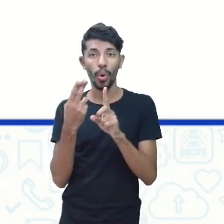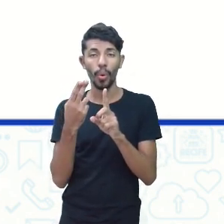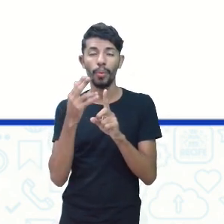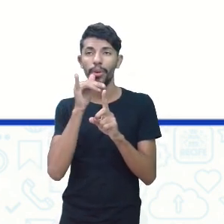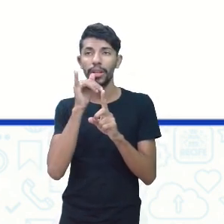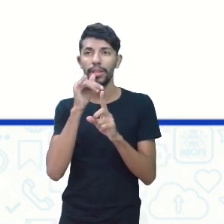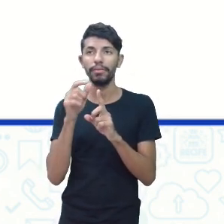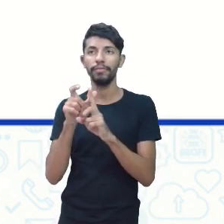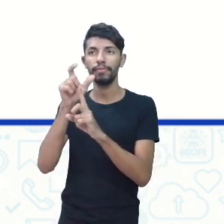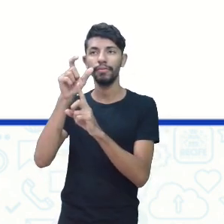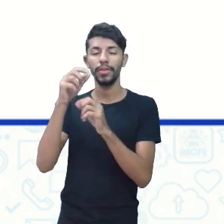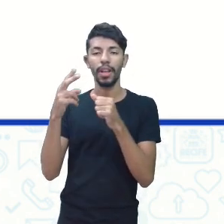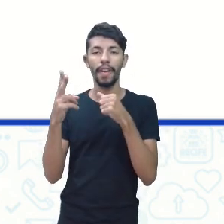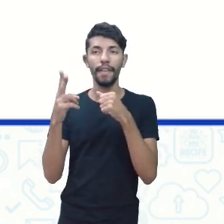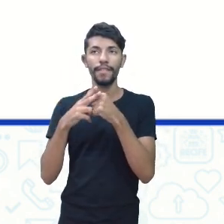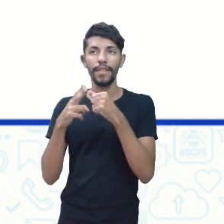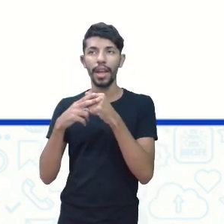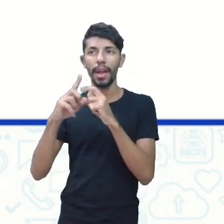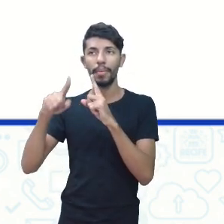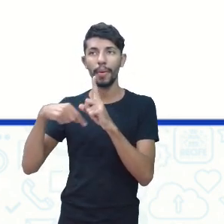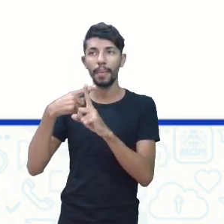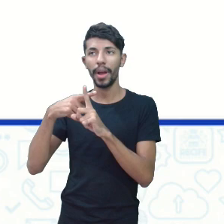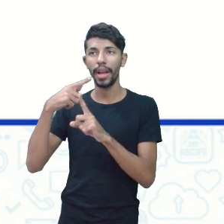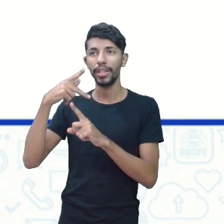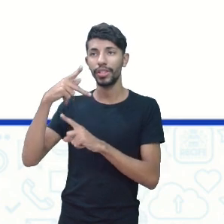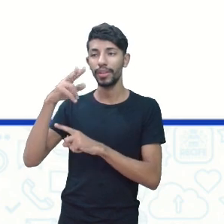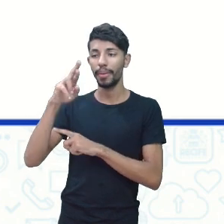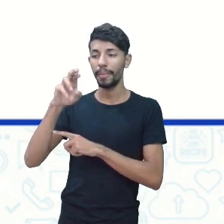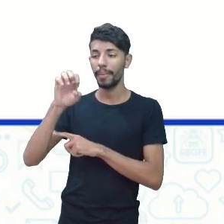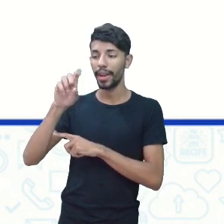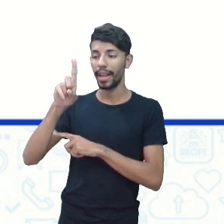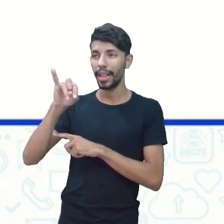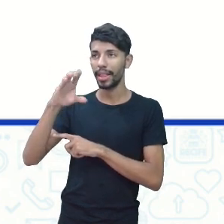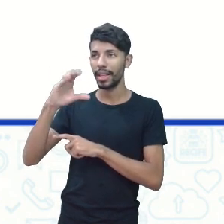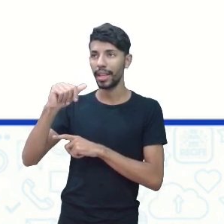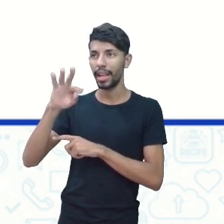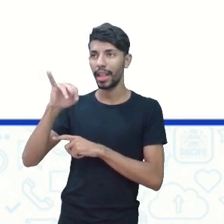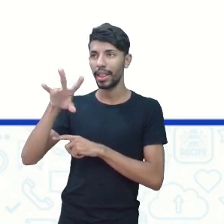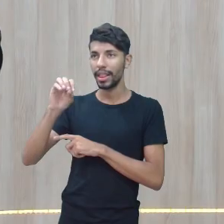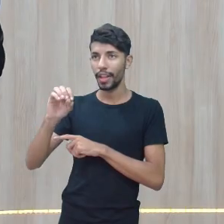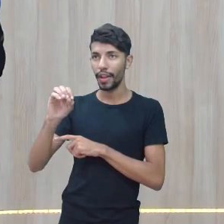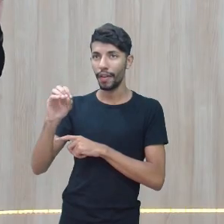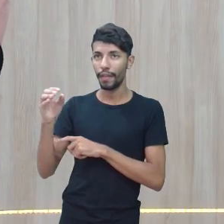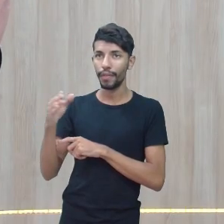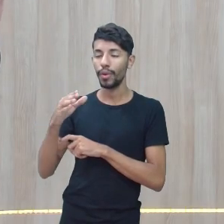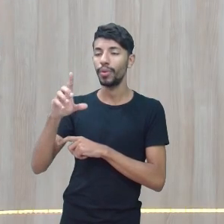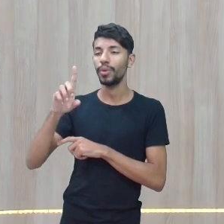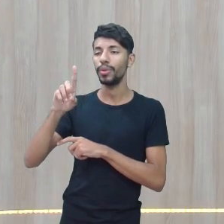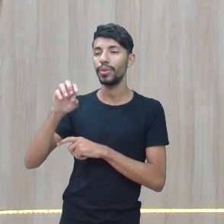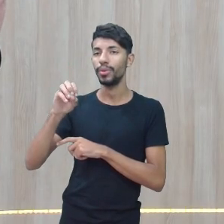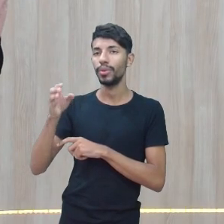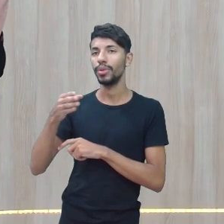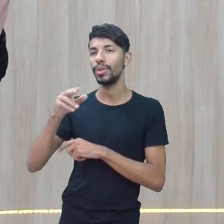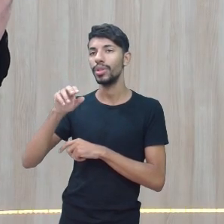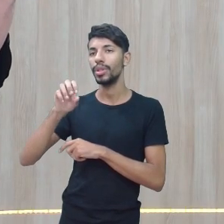quanto verbo mais predicativo do sujeito. Então, vamos ver. O predicativo do